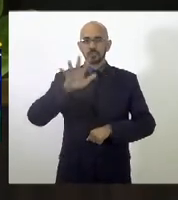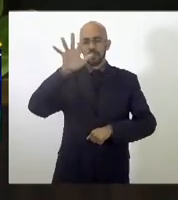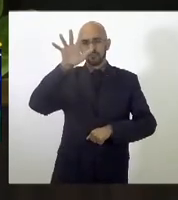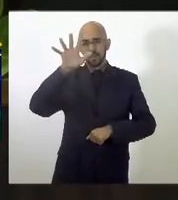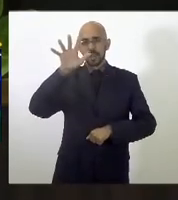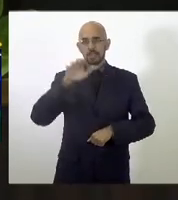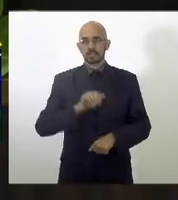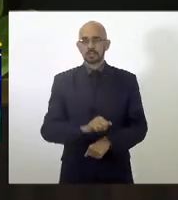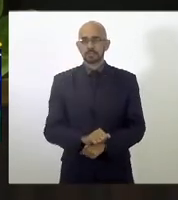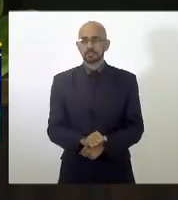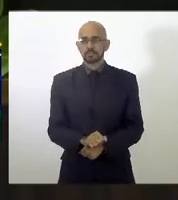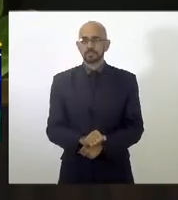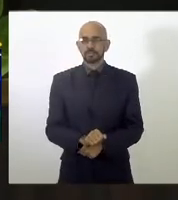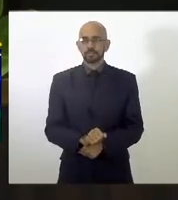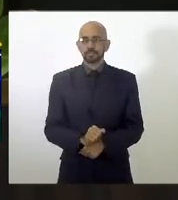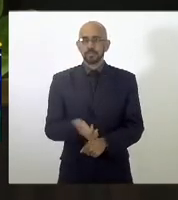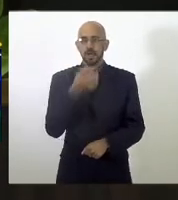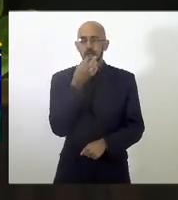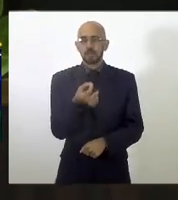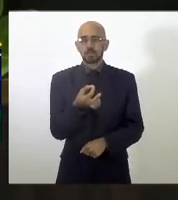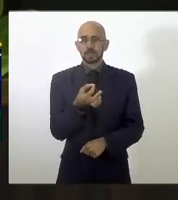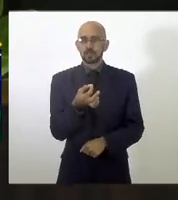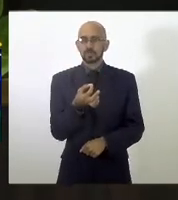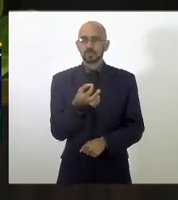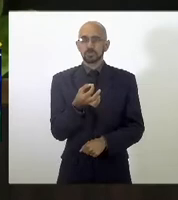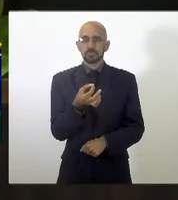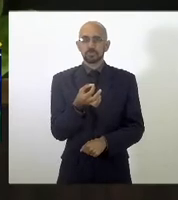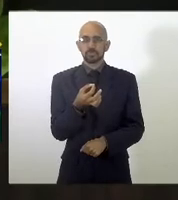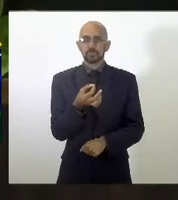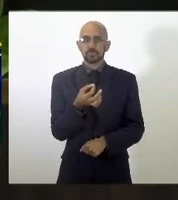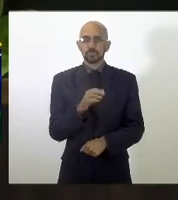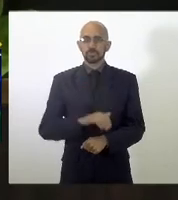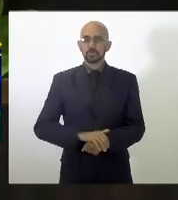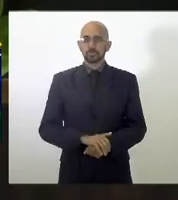menciona. Pareceres.